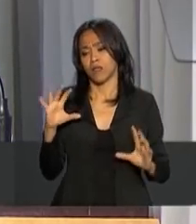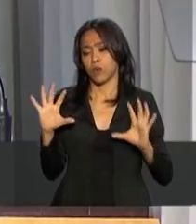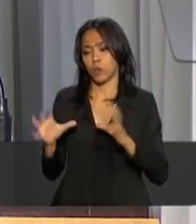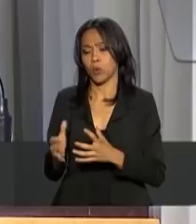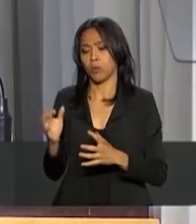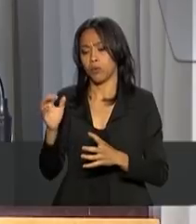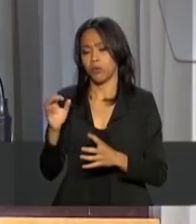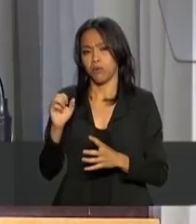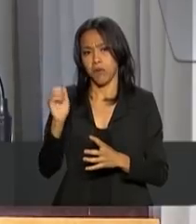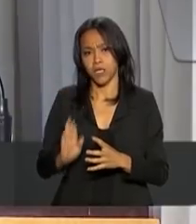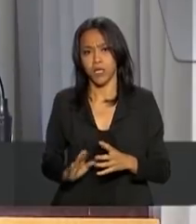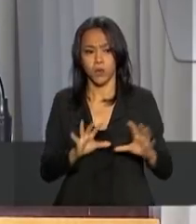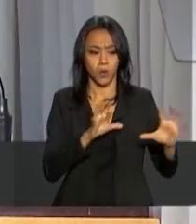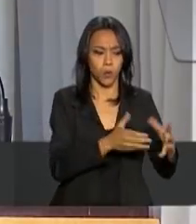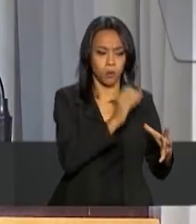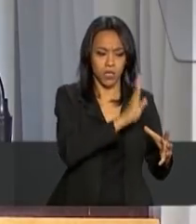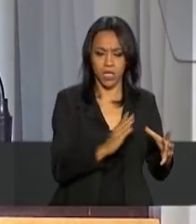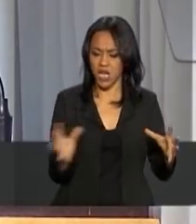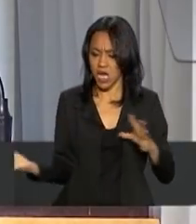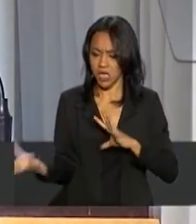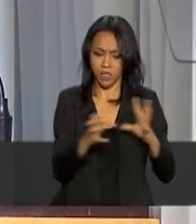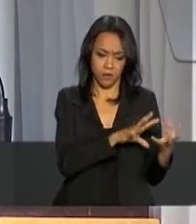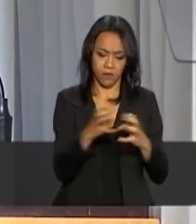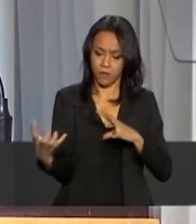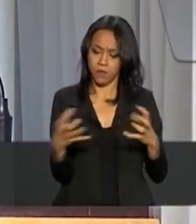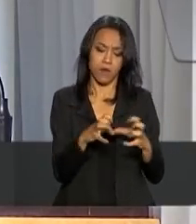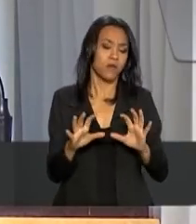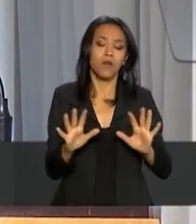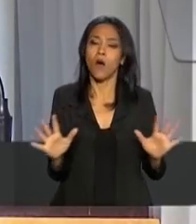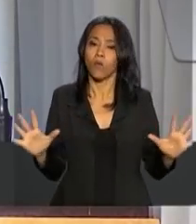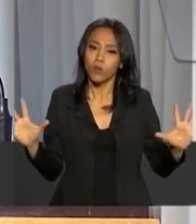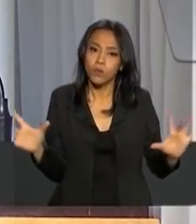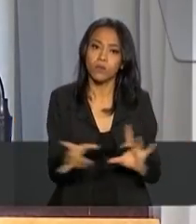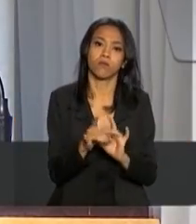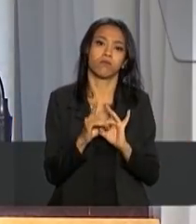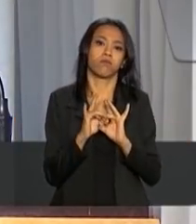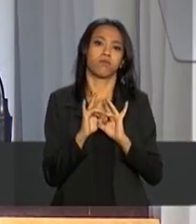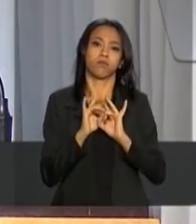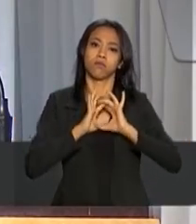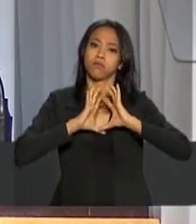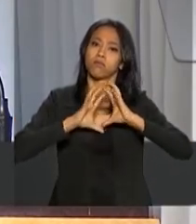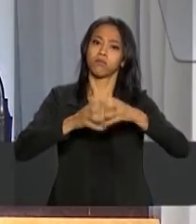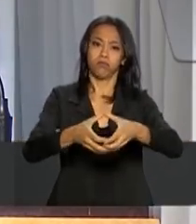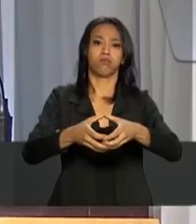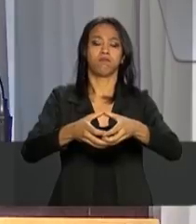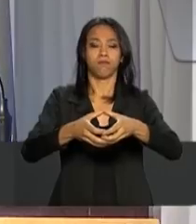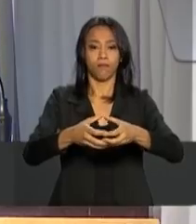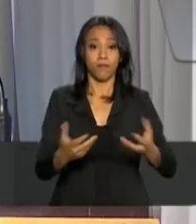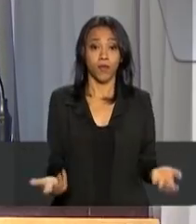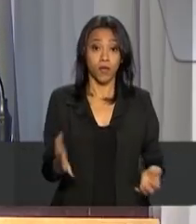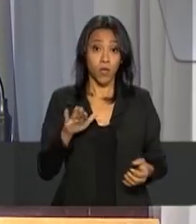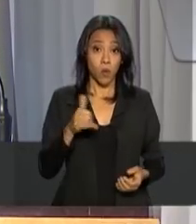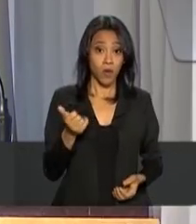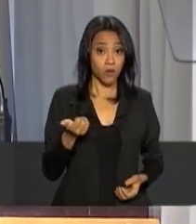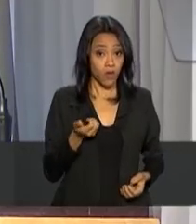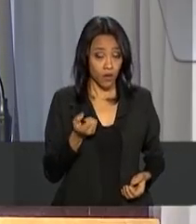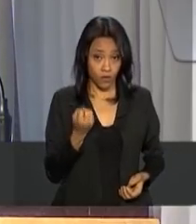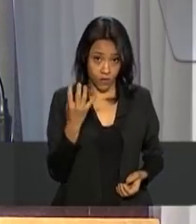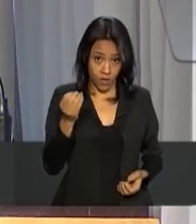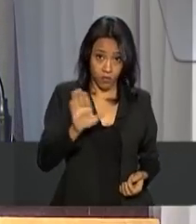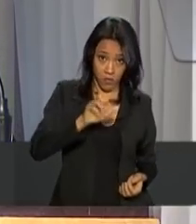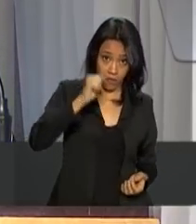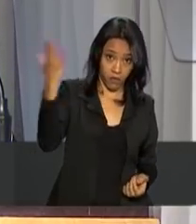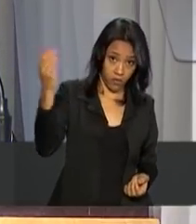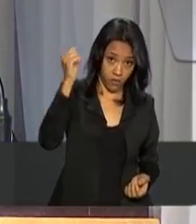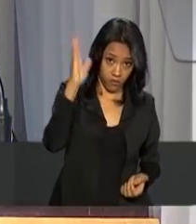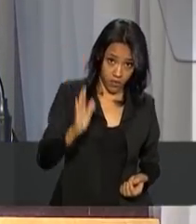brasileiro, mas brasileiro com brasileiro. Esse sempre foi o nosso espírito, não é? E quando eu vou aí fora, eu confesso